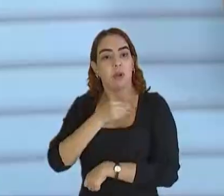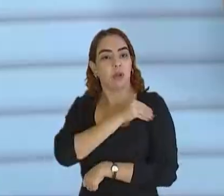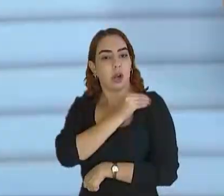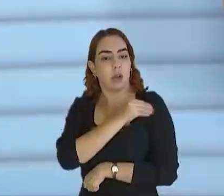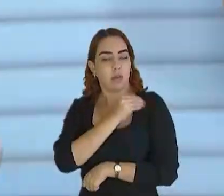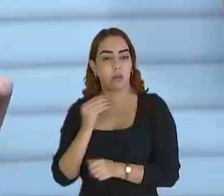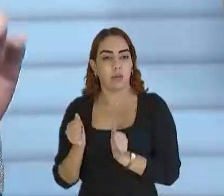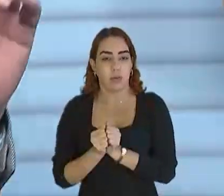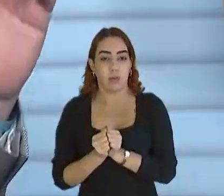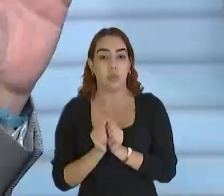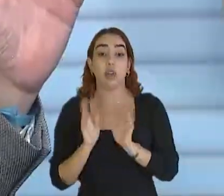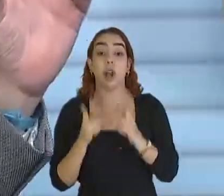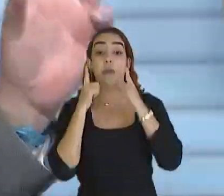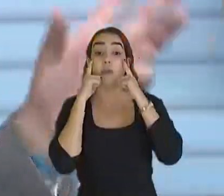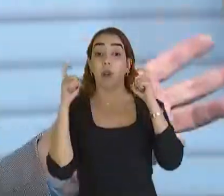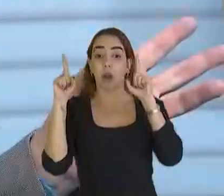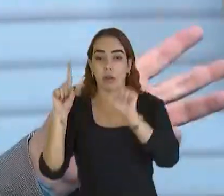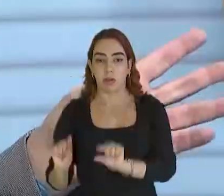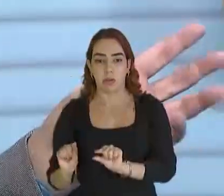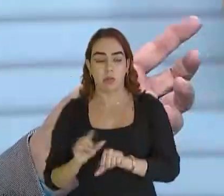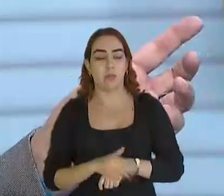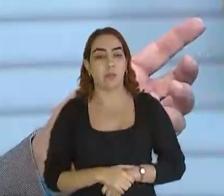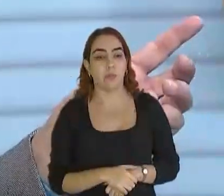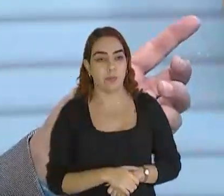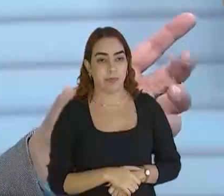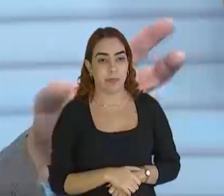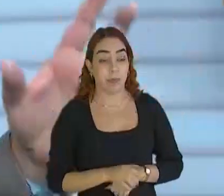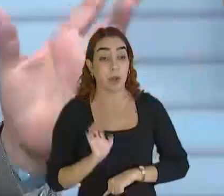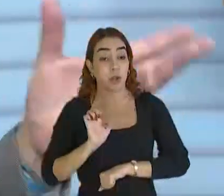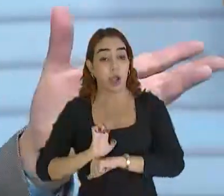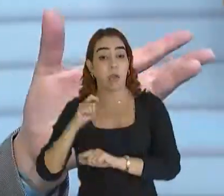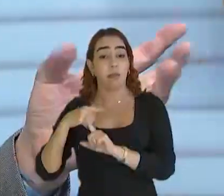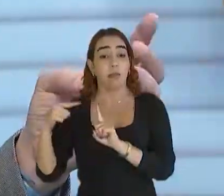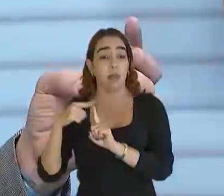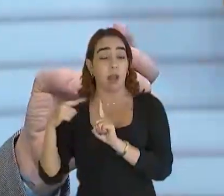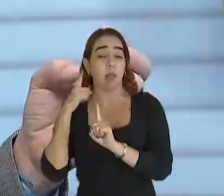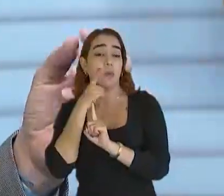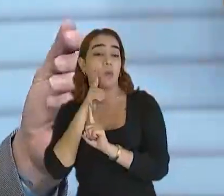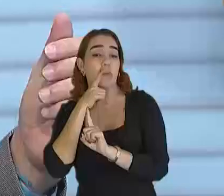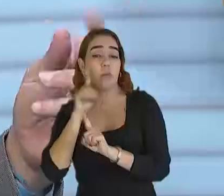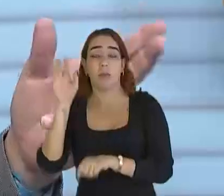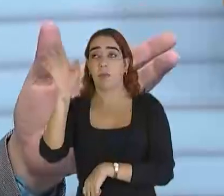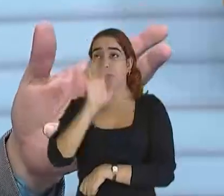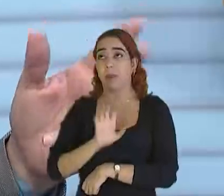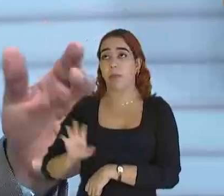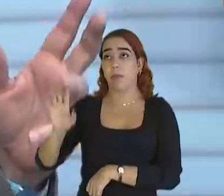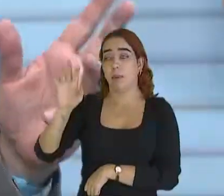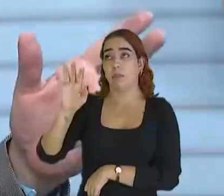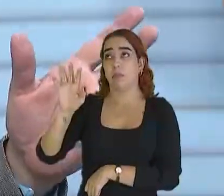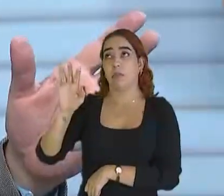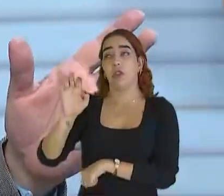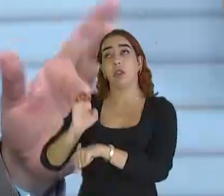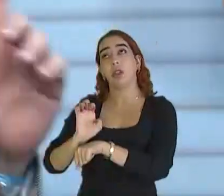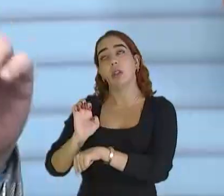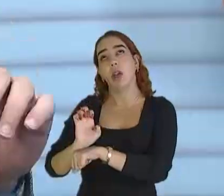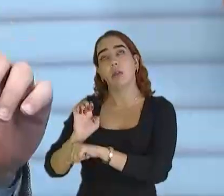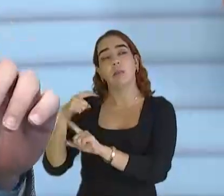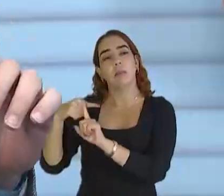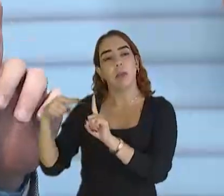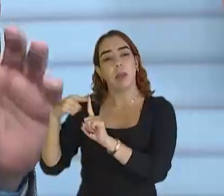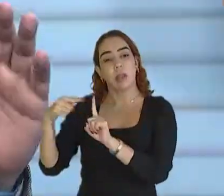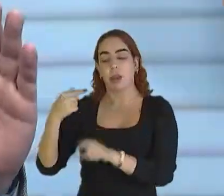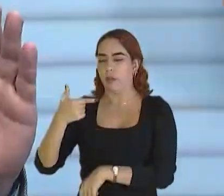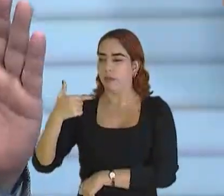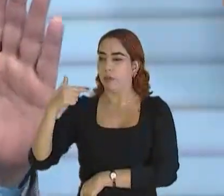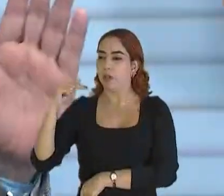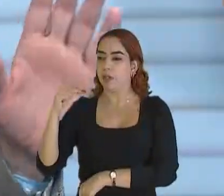por exemplo, indicadores de violência. Mais da metade dos estados americanos, né, os Estados Unidos da América tem 50 estados, mais da metade dos estados americanos,